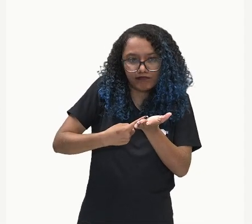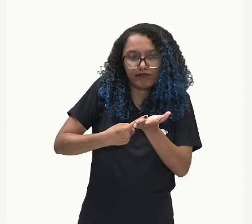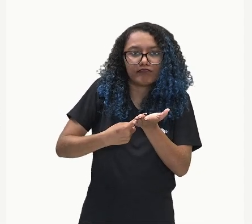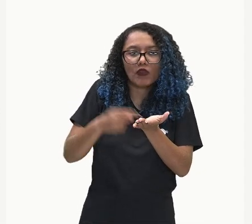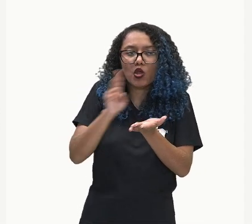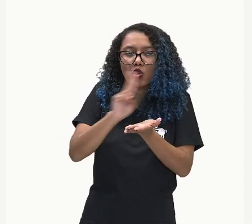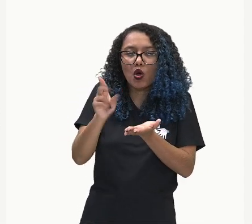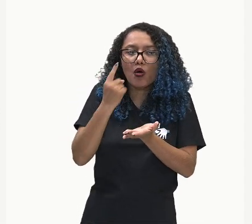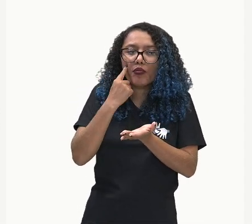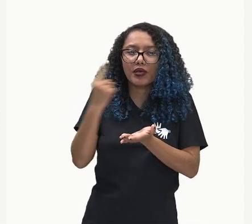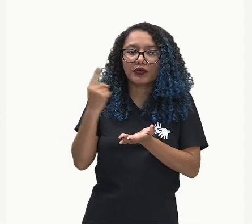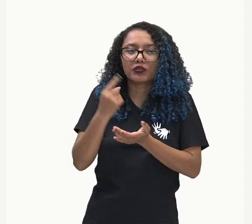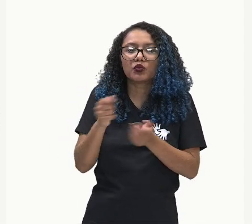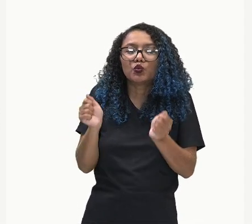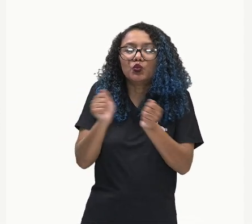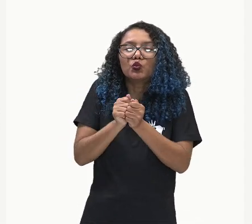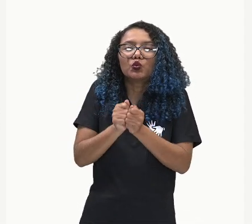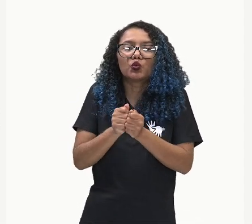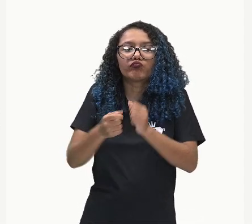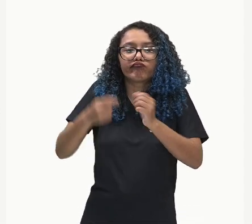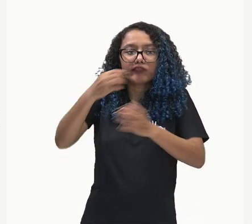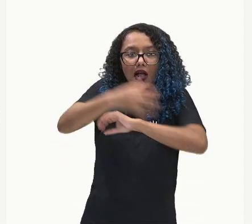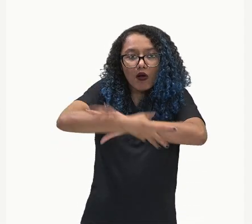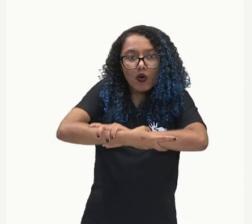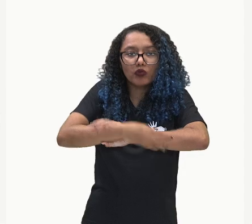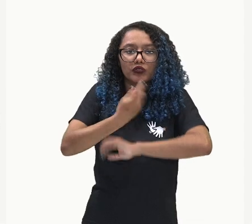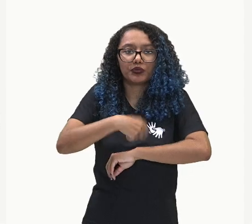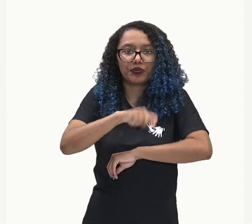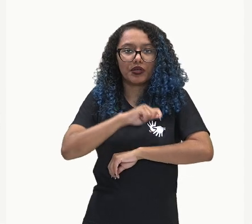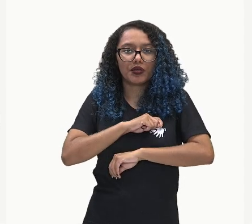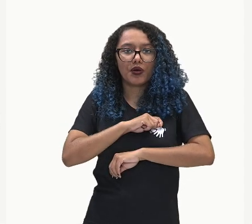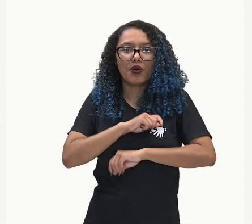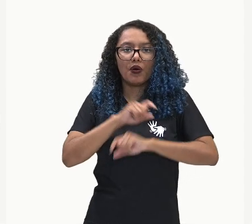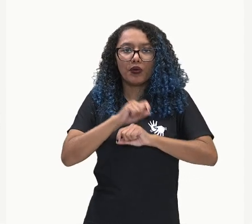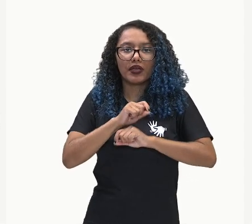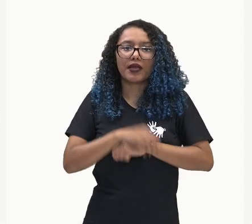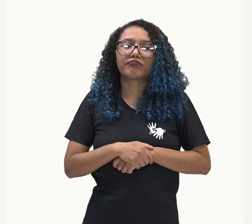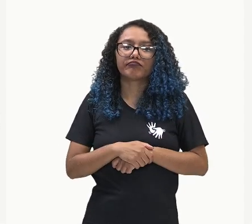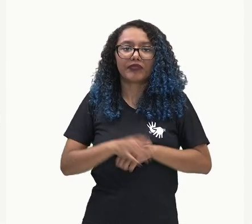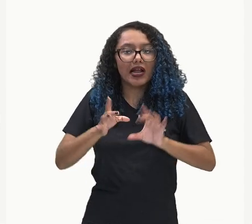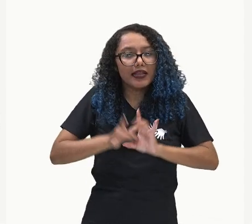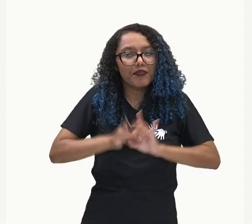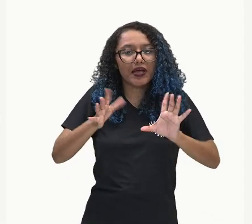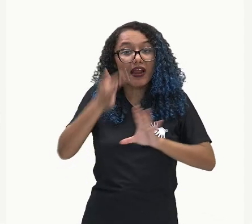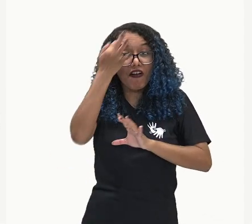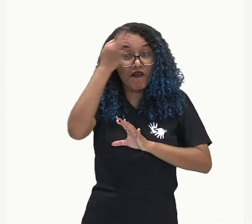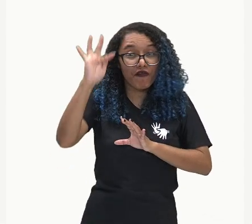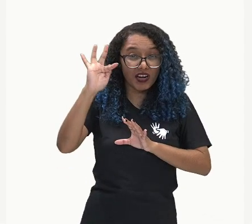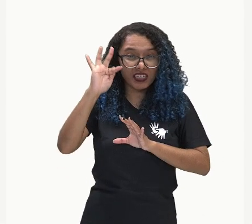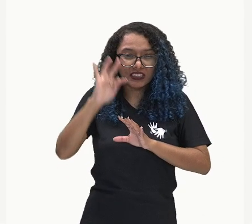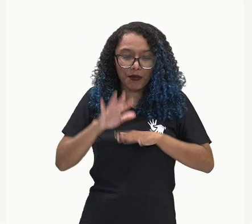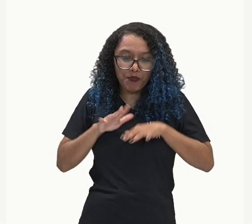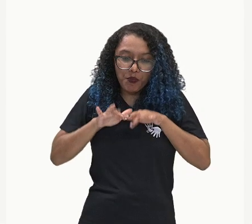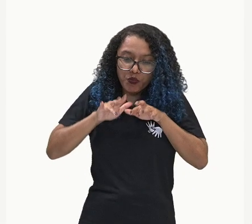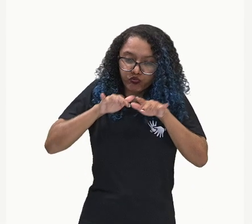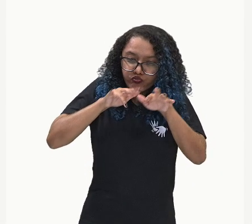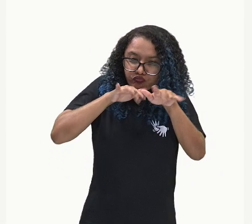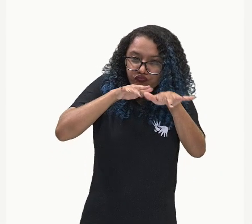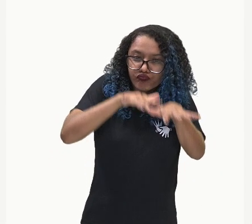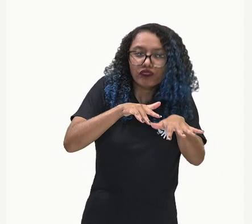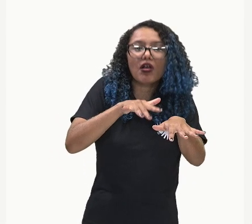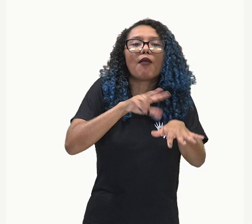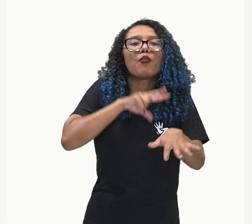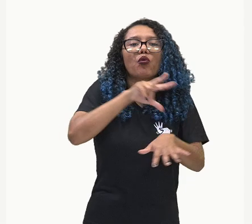que permitiria que os franceses atravessassem a Espanha para invadir Portugal. Vamos adiante, conhecer um pouquinho mais.